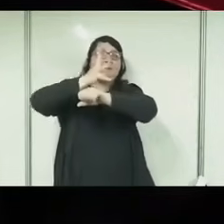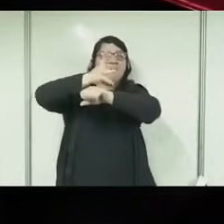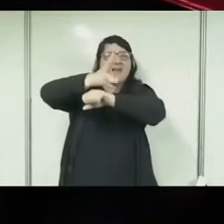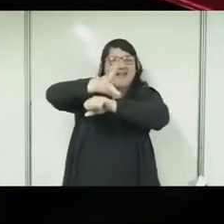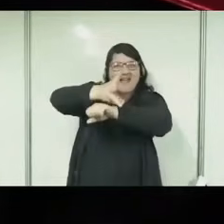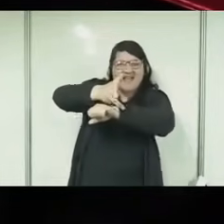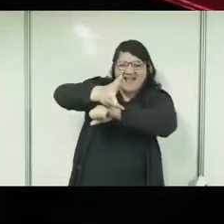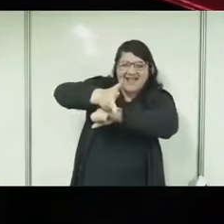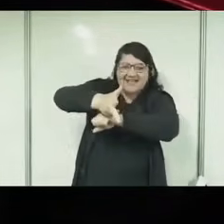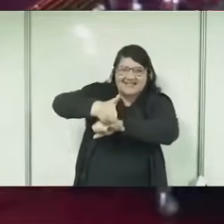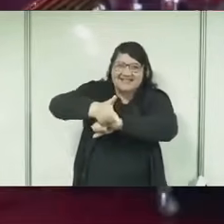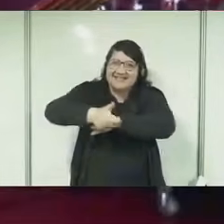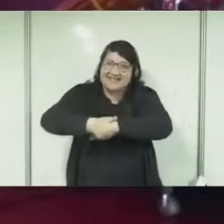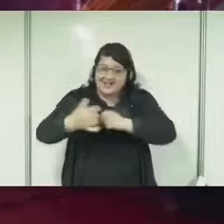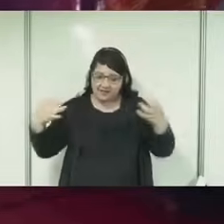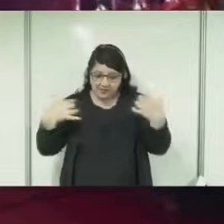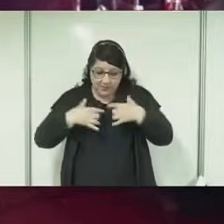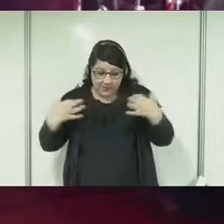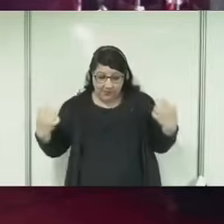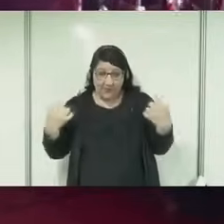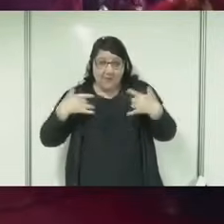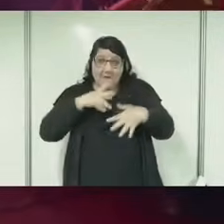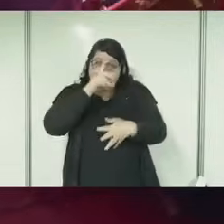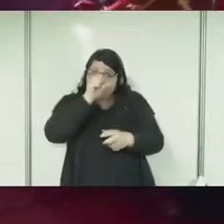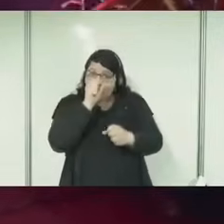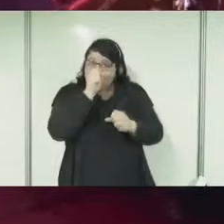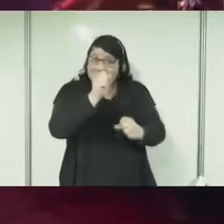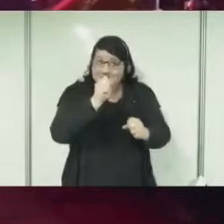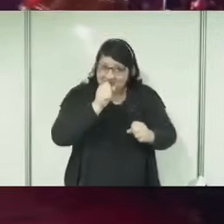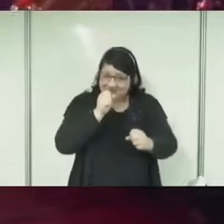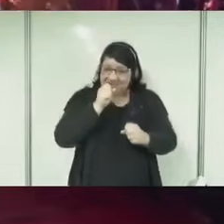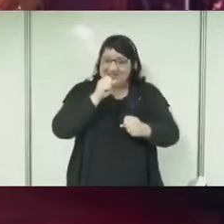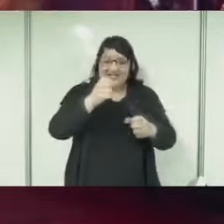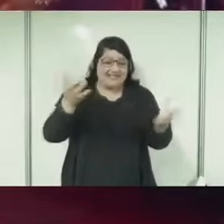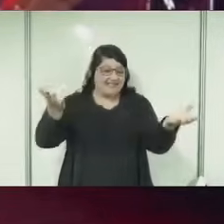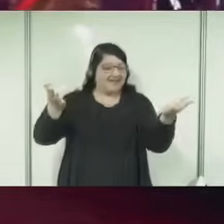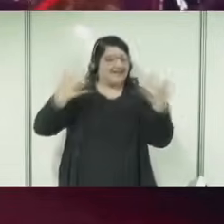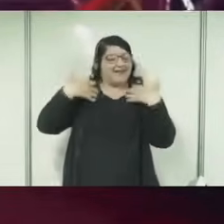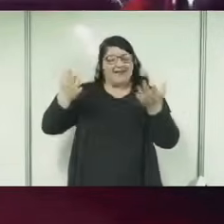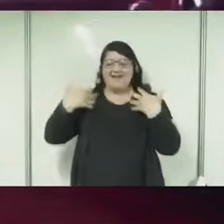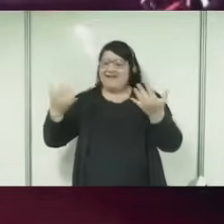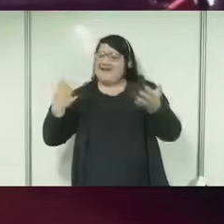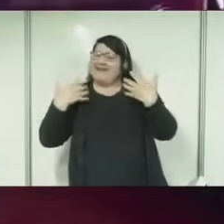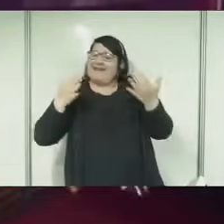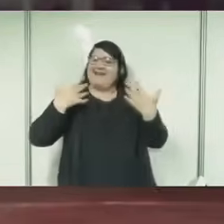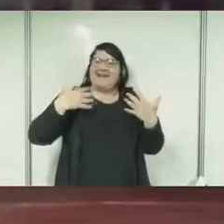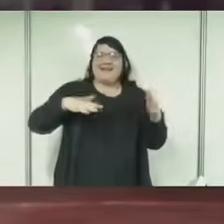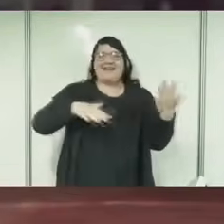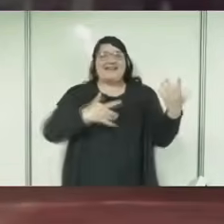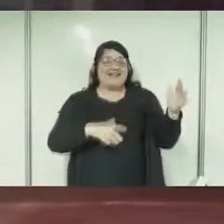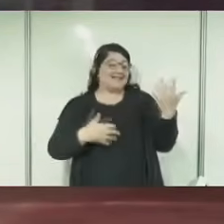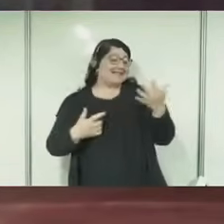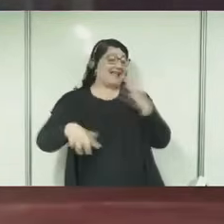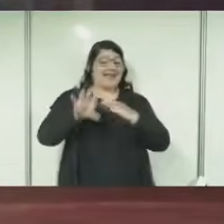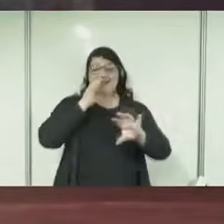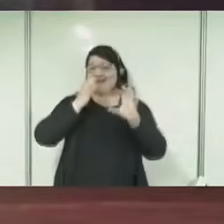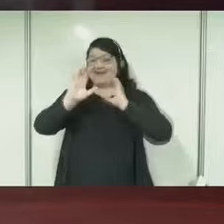sanfoneiro toca forte, o baile esquenta e o povo começa a